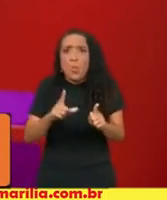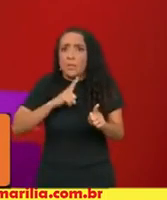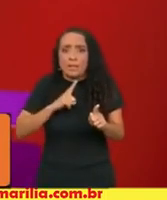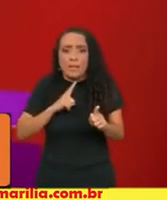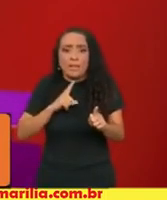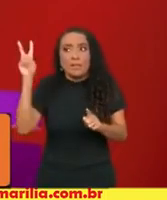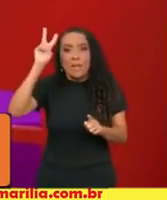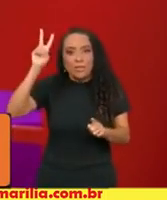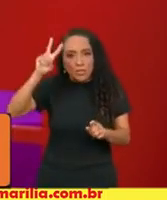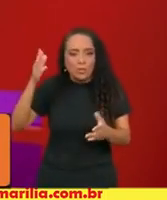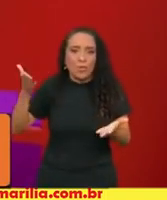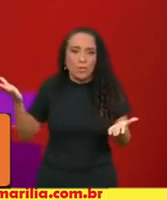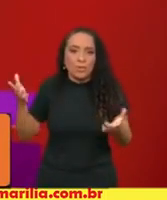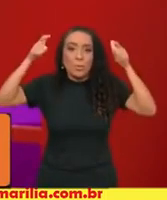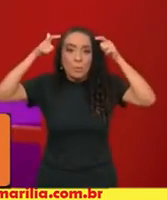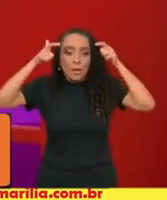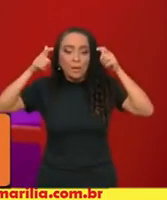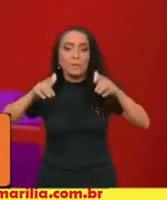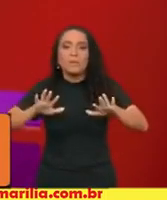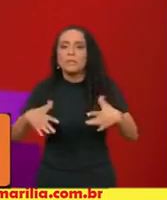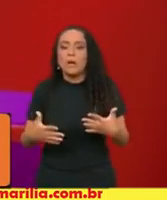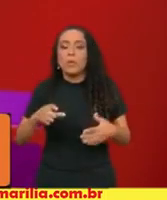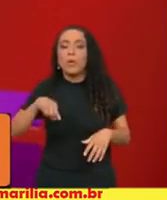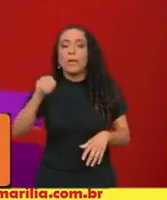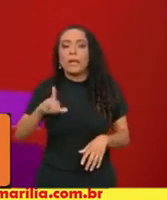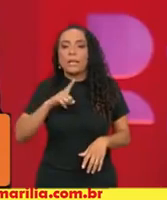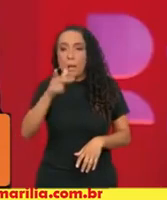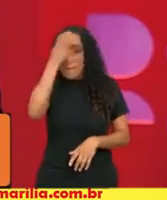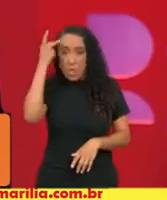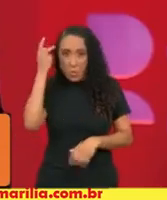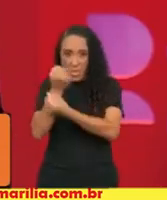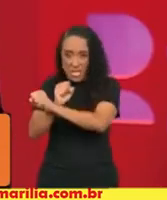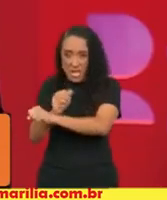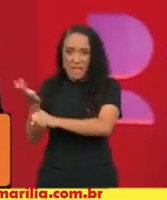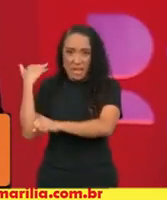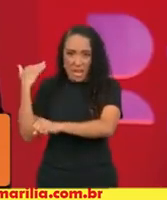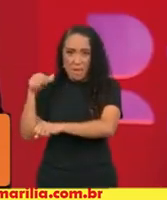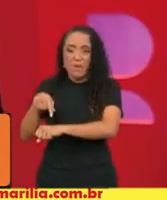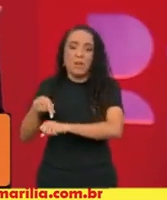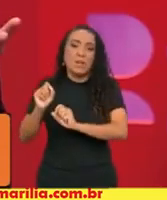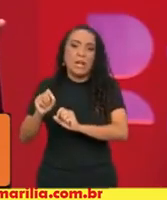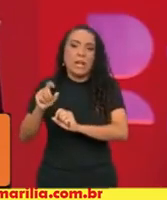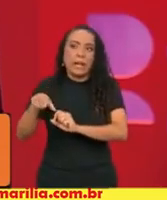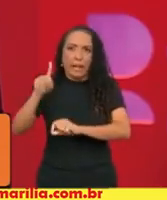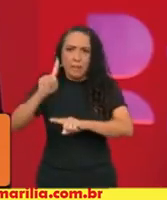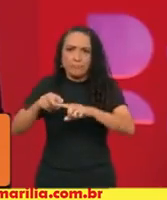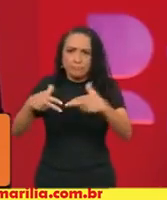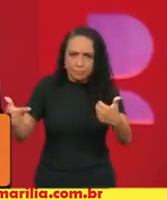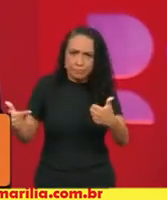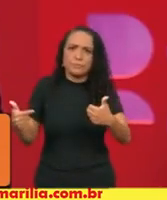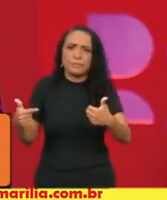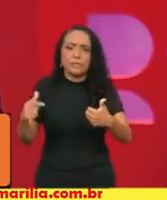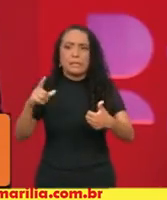da história do Império. Agora, ou seja, quem detinha escravizados na época, lembremos, era um bem, né? Claro. Como você